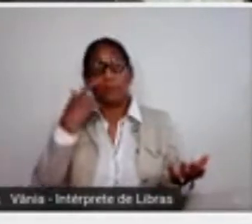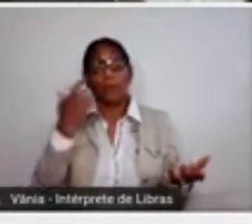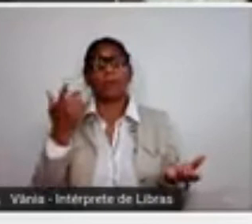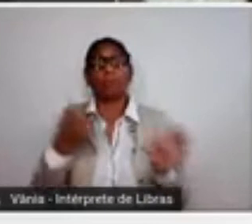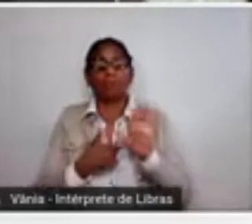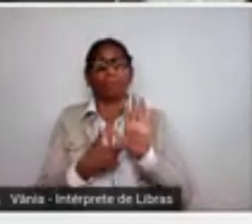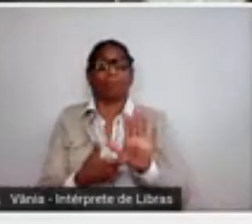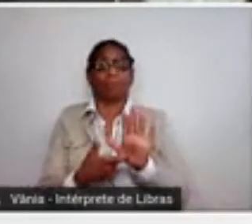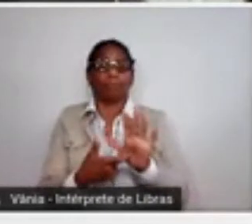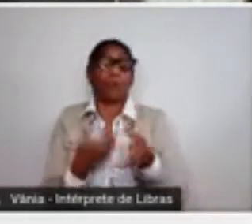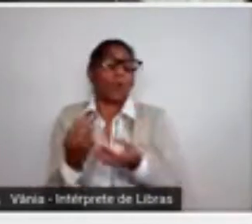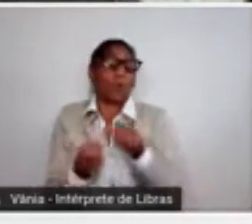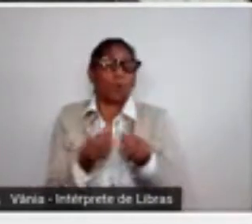situação